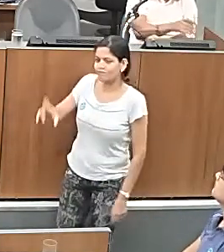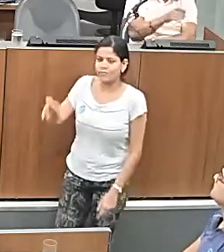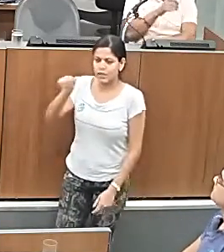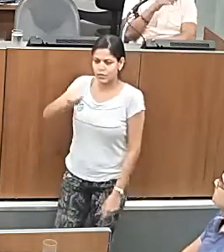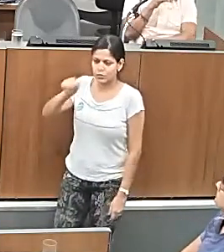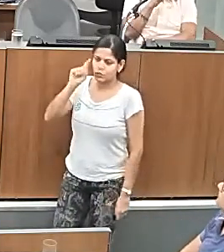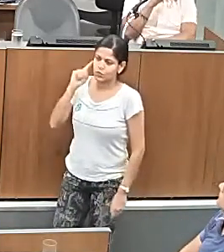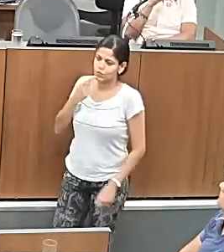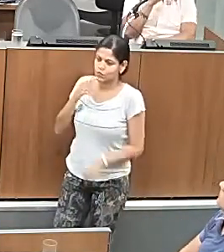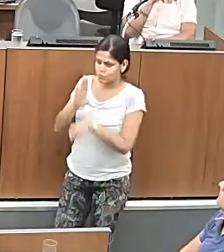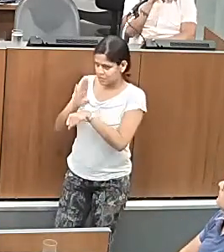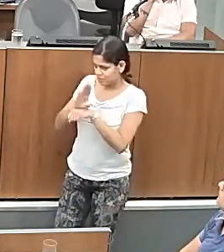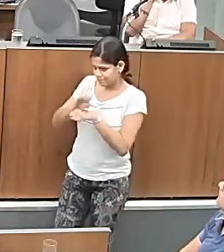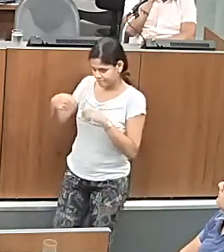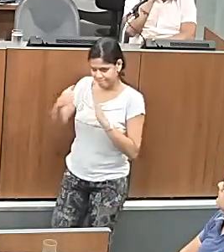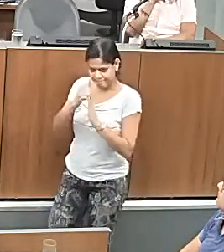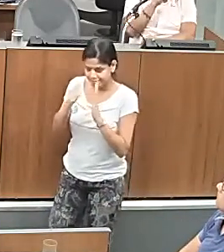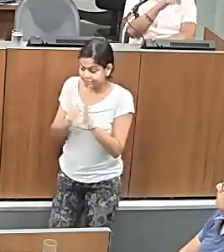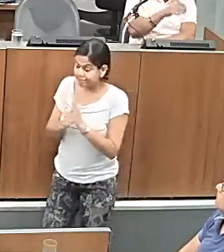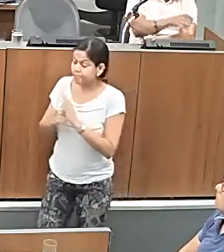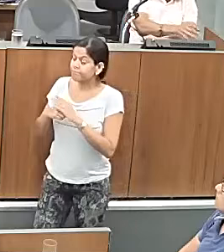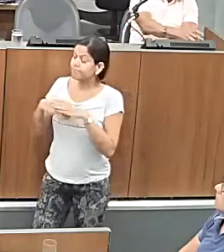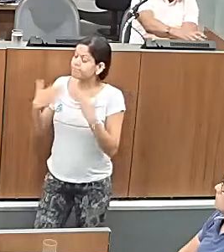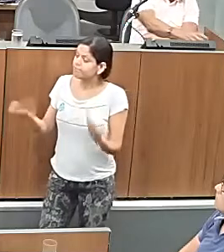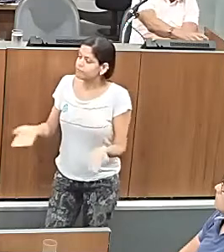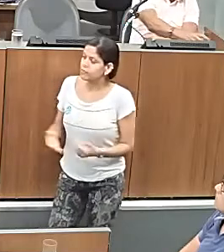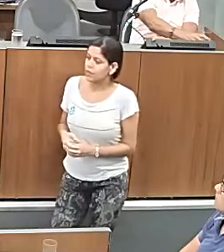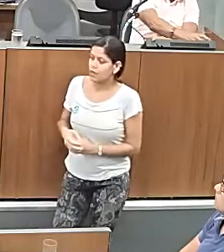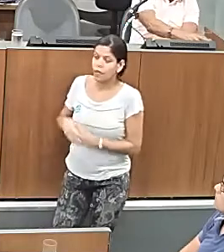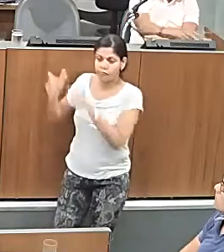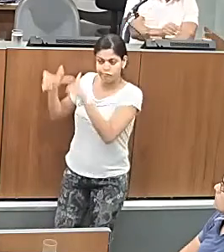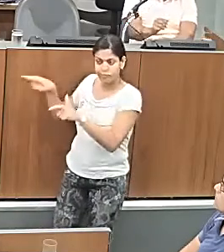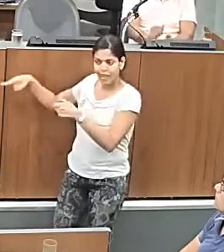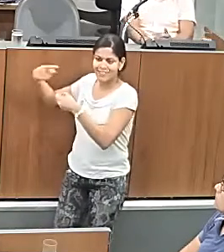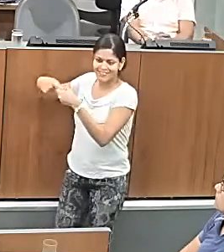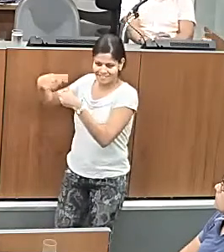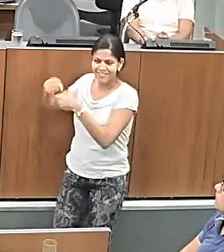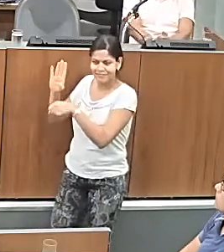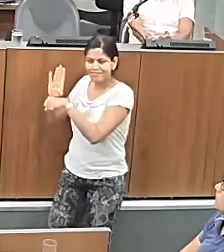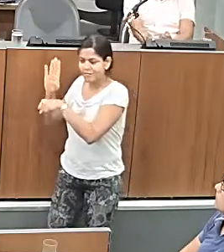Obrigada pelo convite. Estou aqui representando a Associação dos Surdos de Betim.